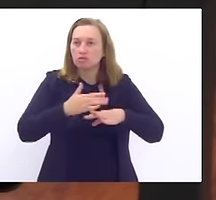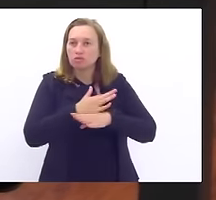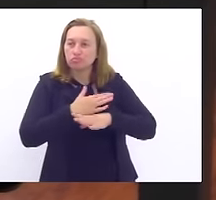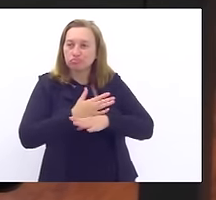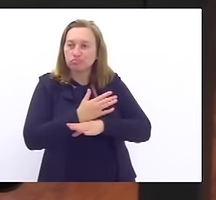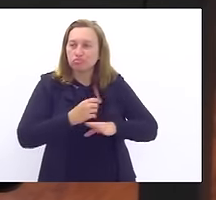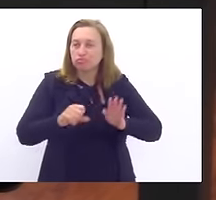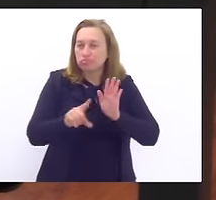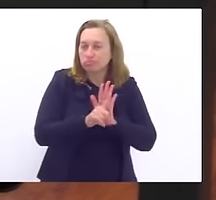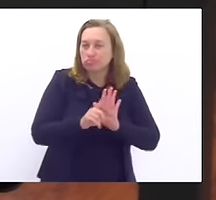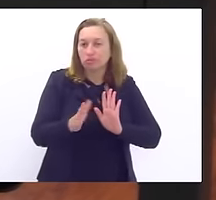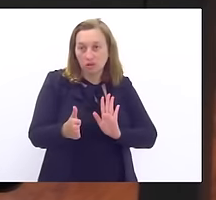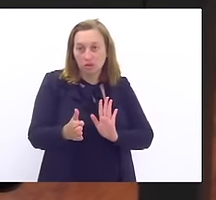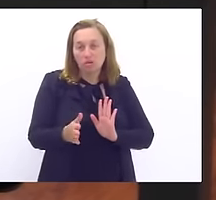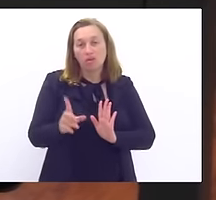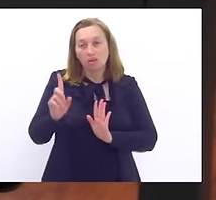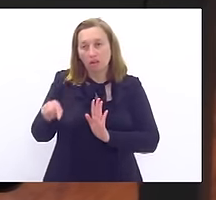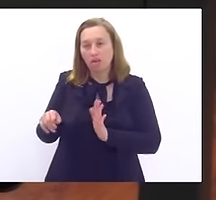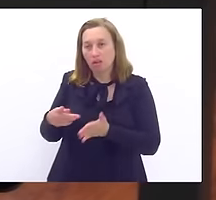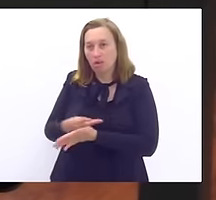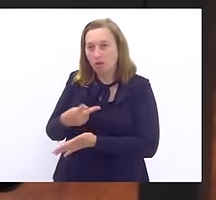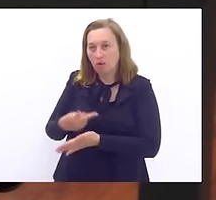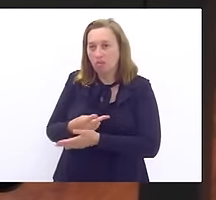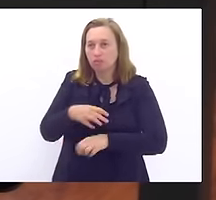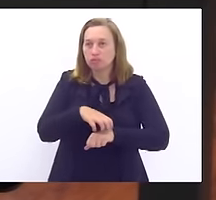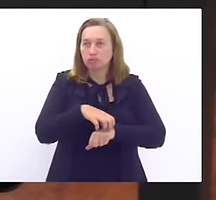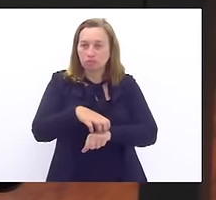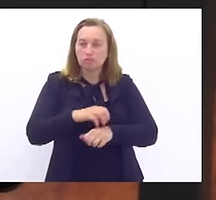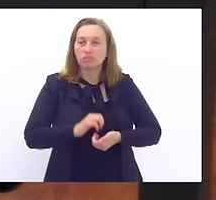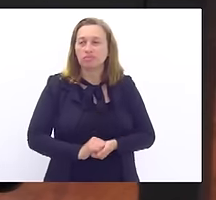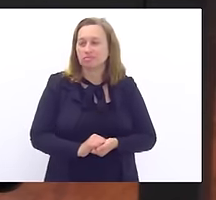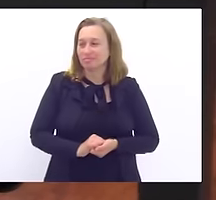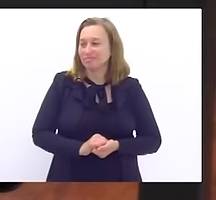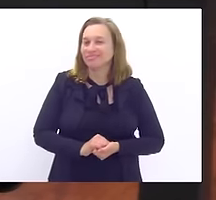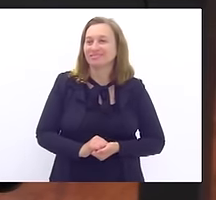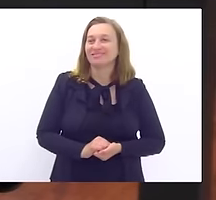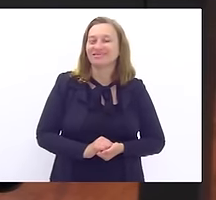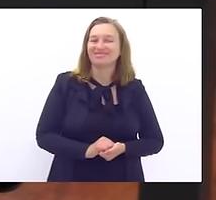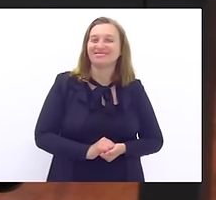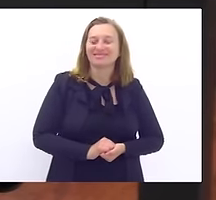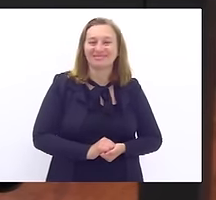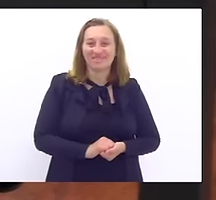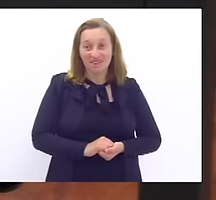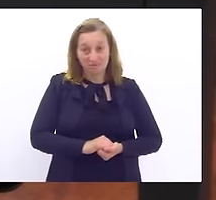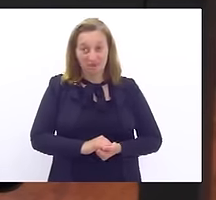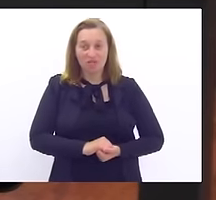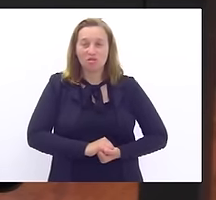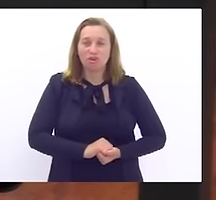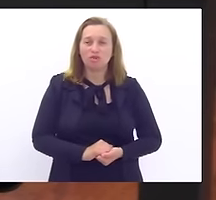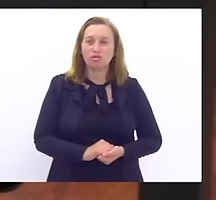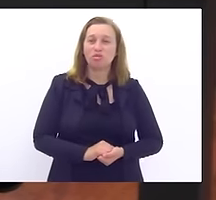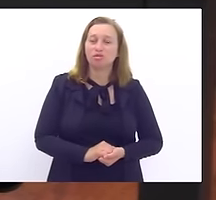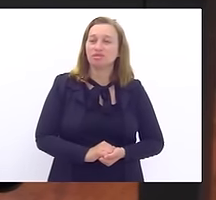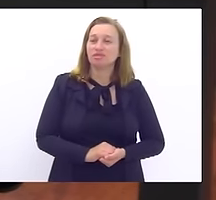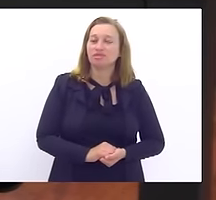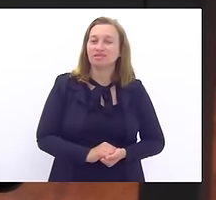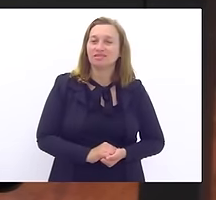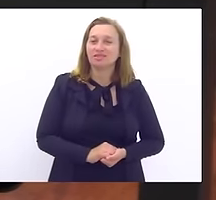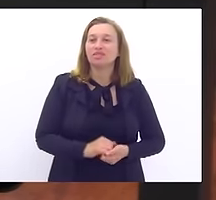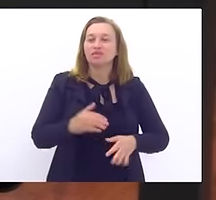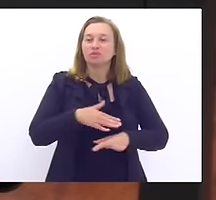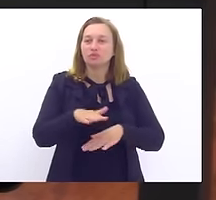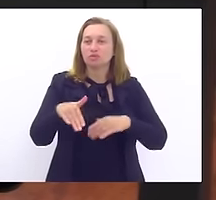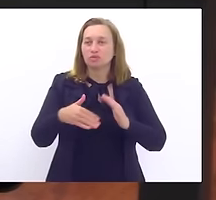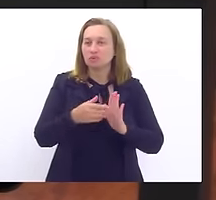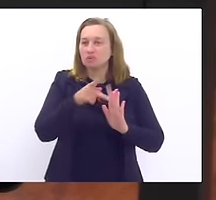esse transporte é ilegal o Detro Hoje ele detém mais ou menos de 9 mil carros em sua Frota todos eles por força